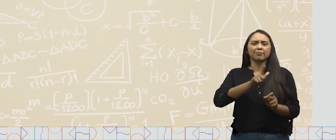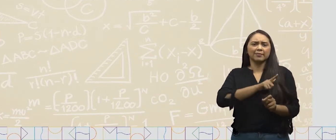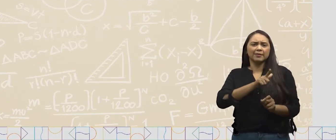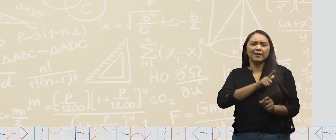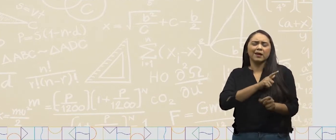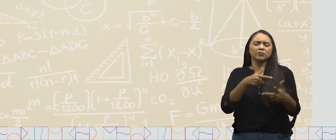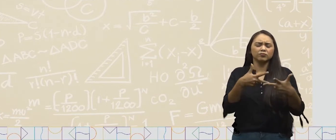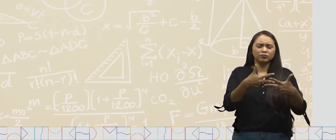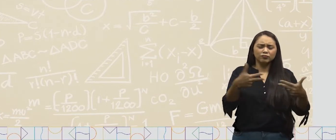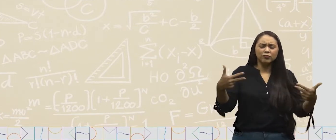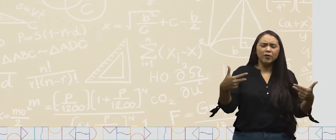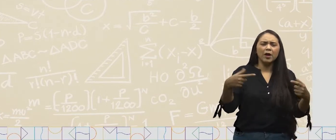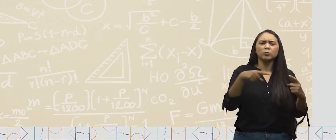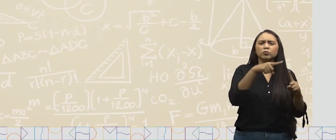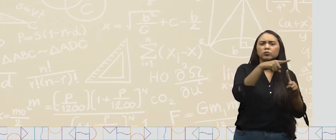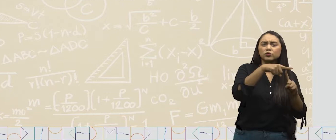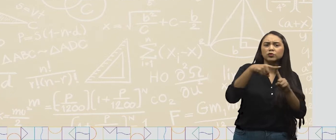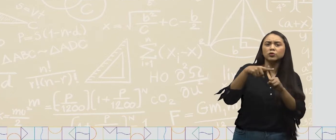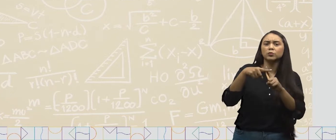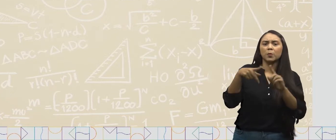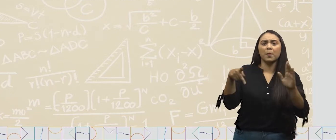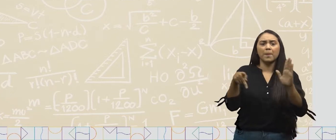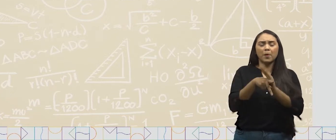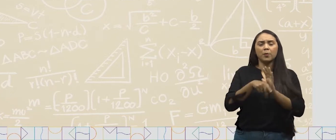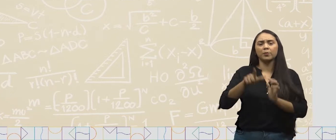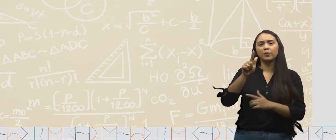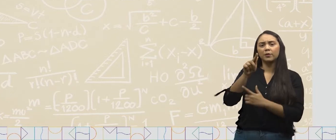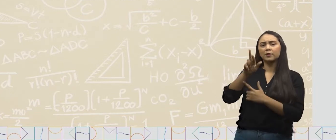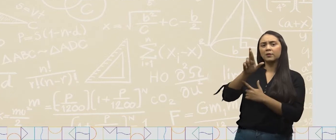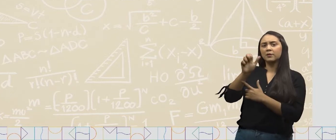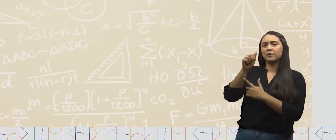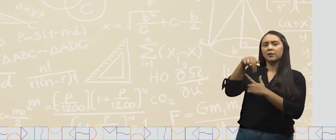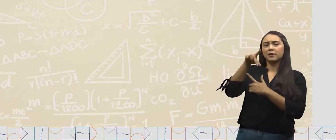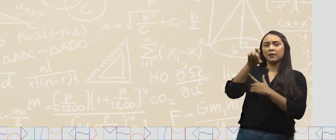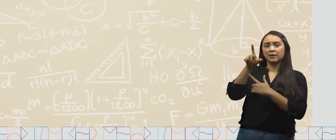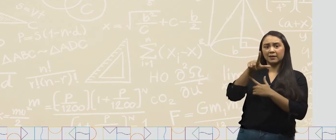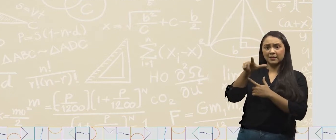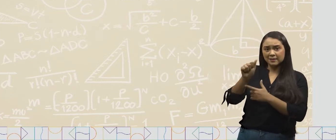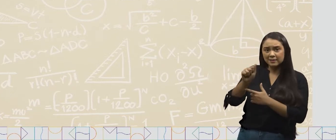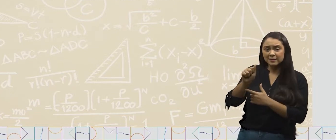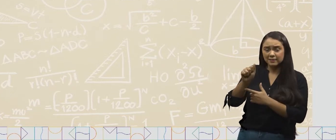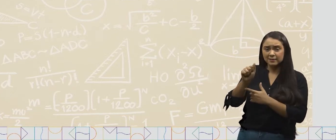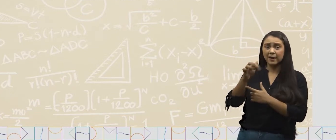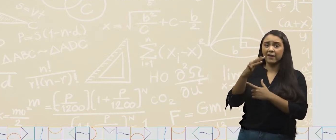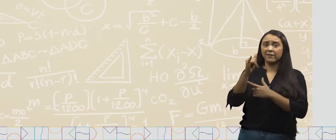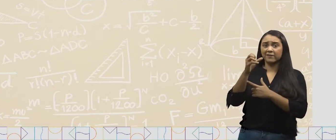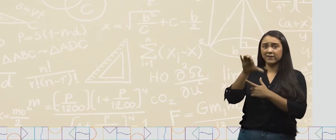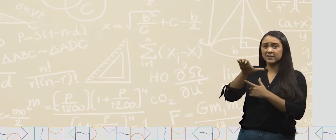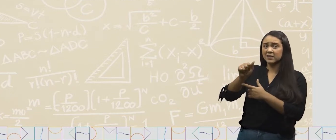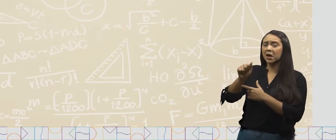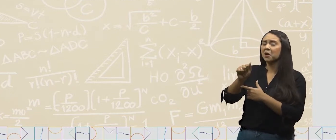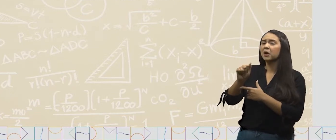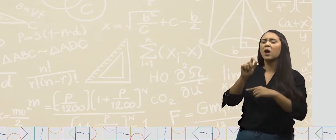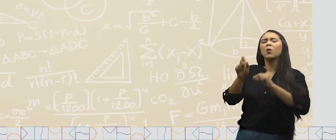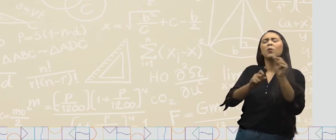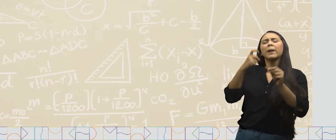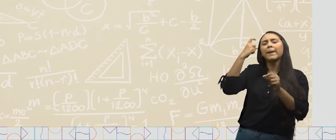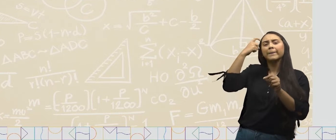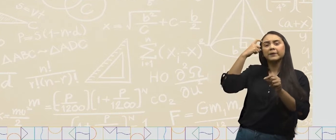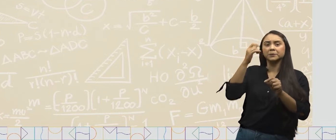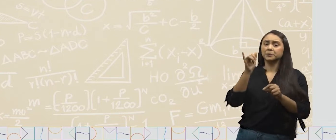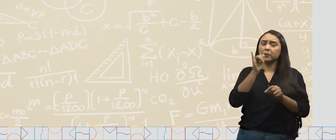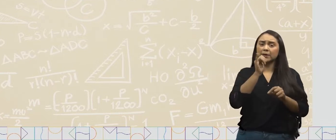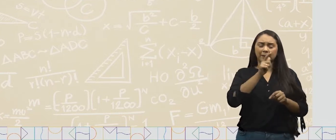universo diversos tipos de grandezas, as chamadas grandezas físicas. A ideia é a seguinte: se existe